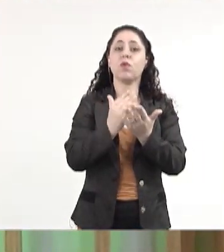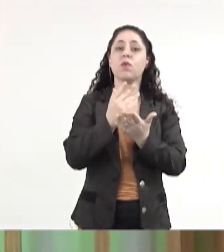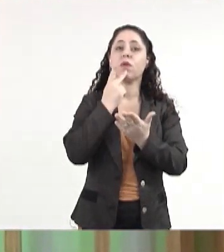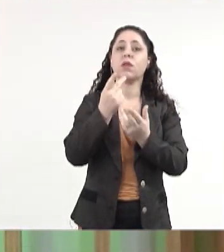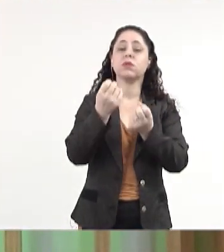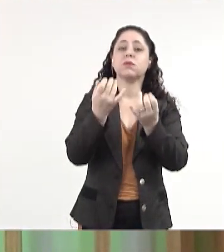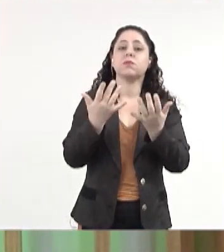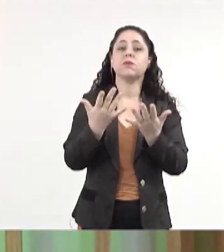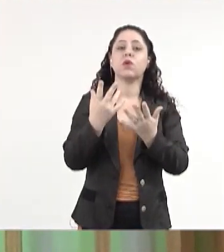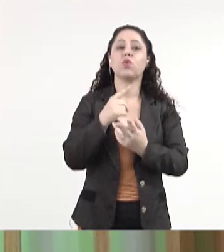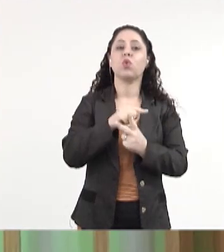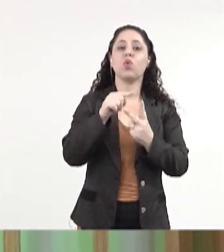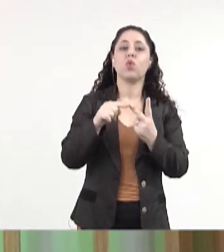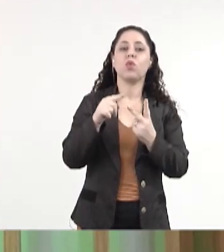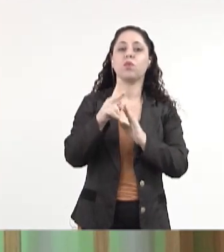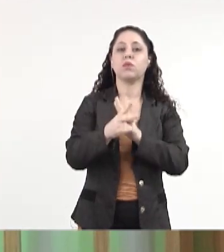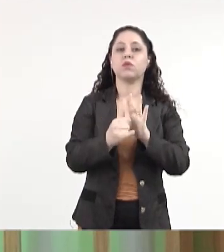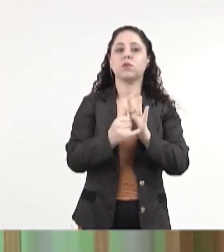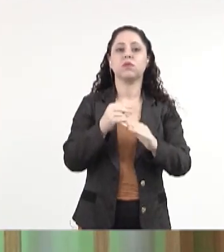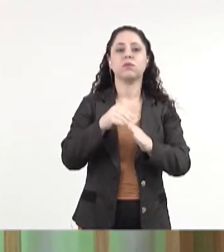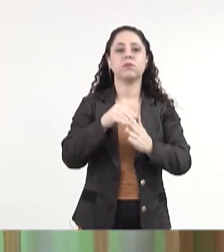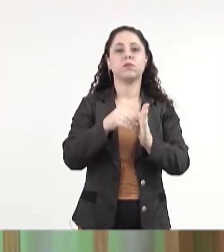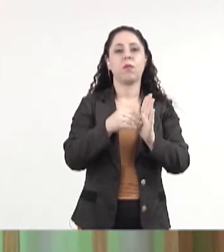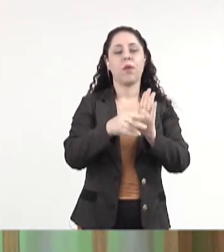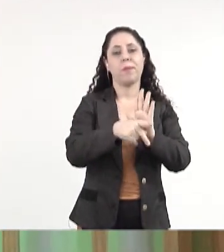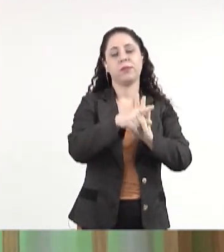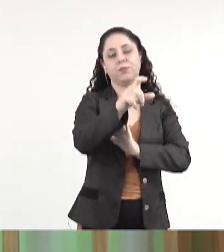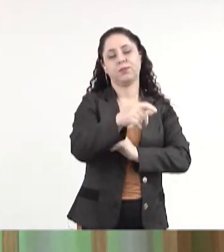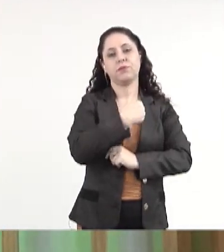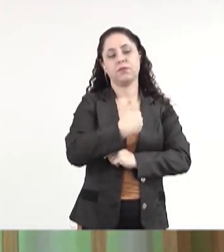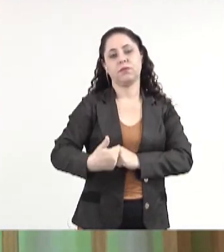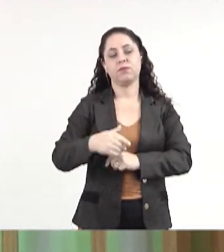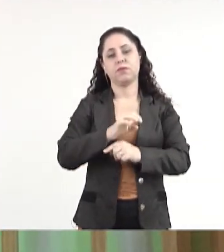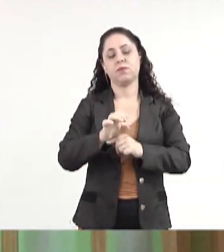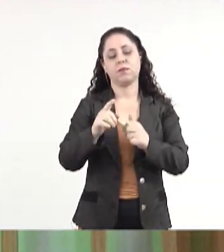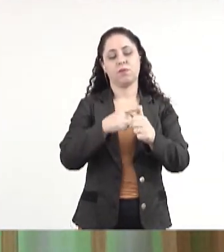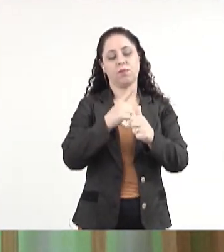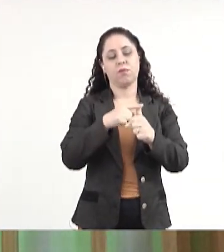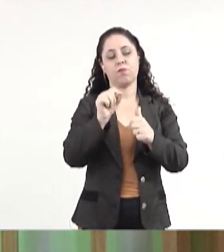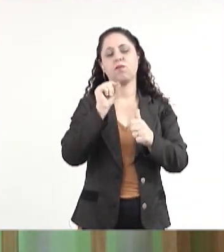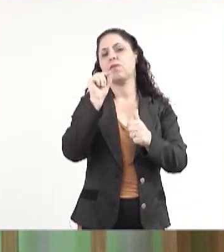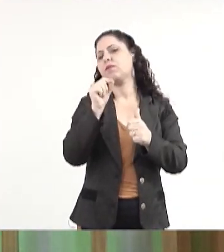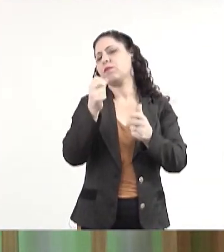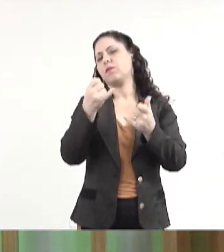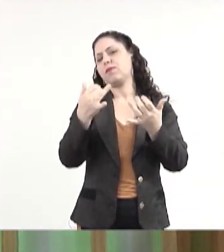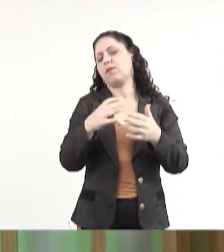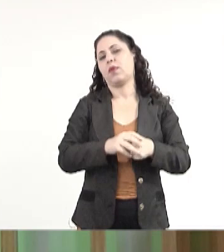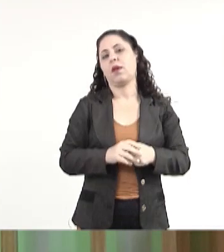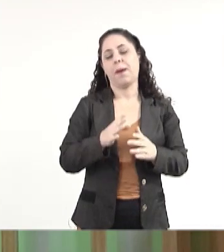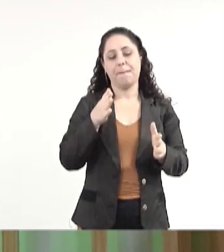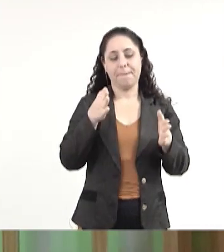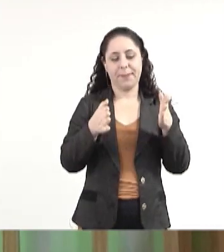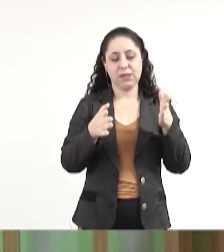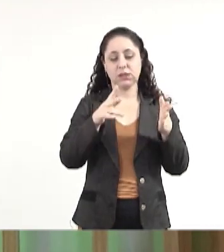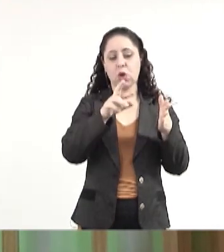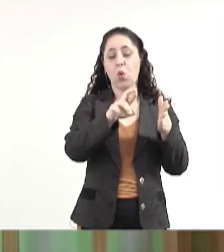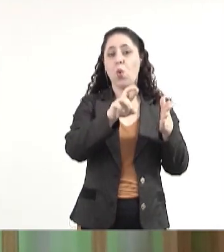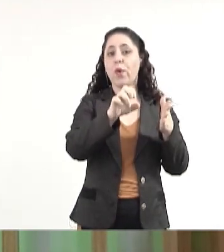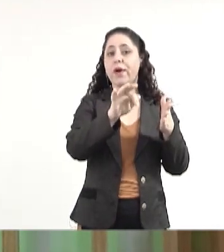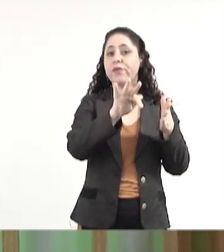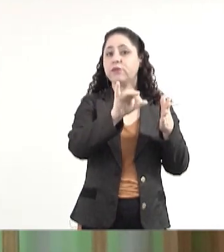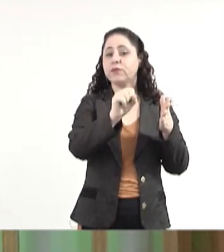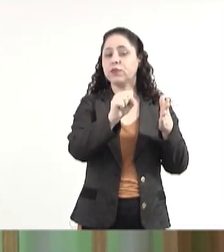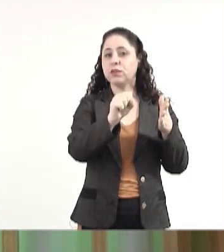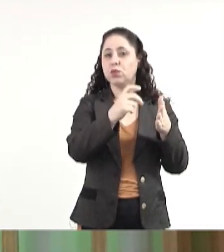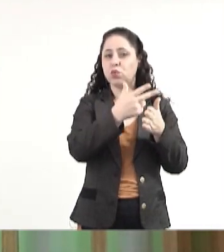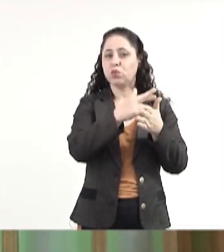começa trazendo dois projetos que foram encaminhados pelo governo do estado. O primeiro, que trata da prorrogação do Refis.